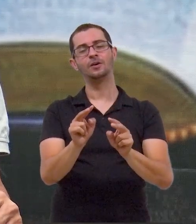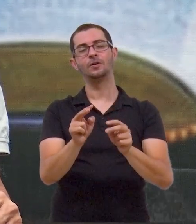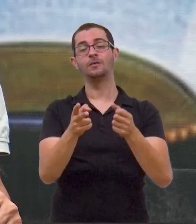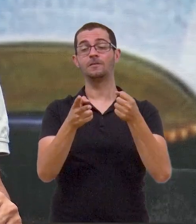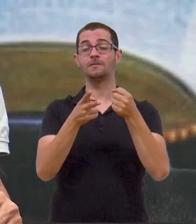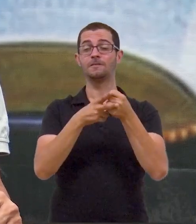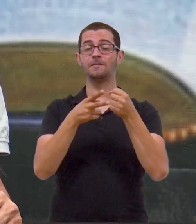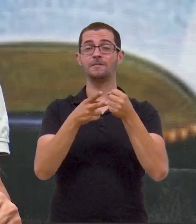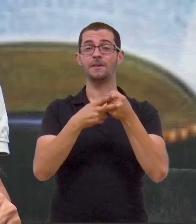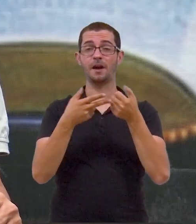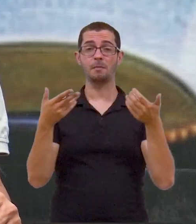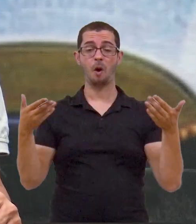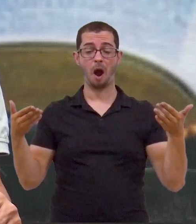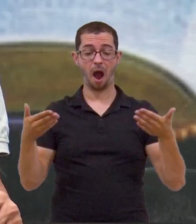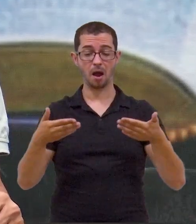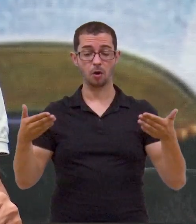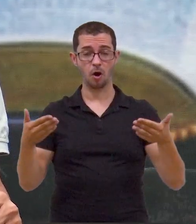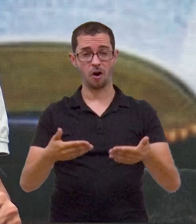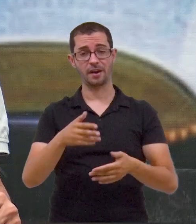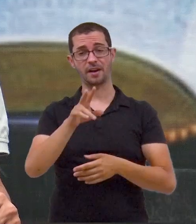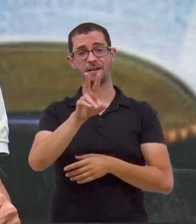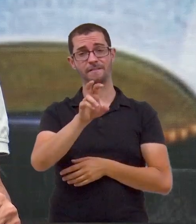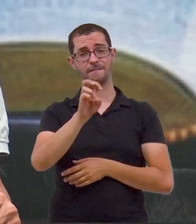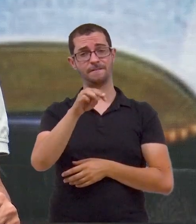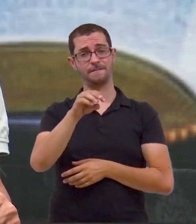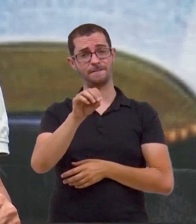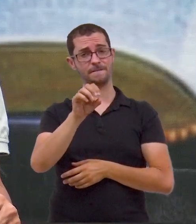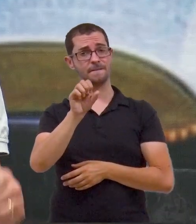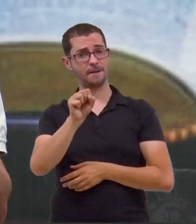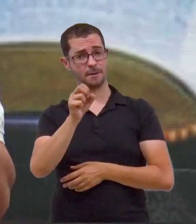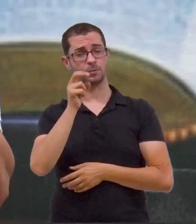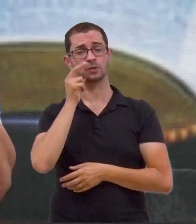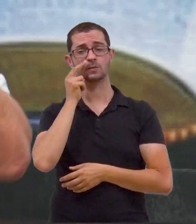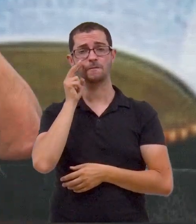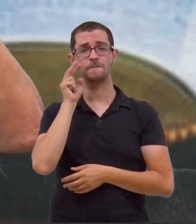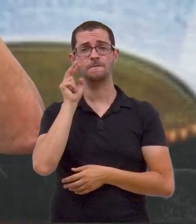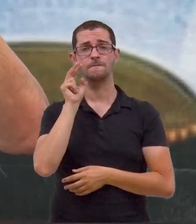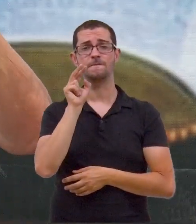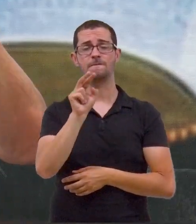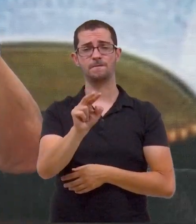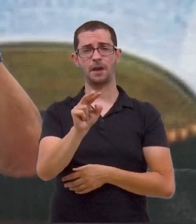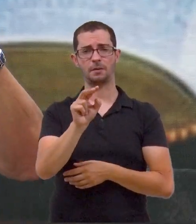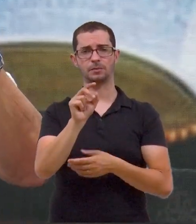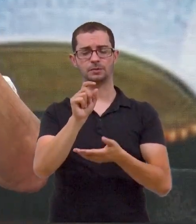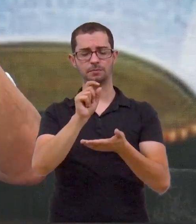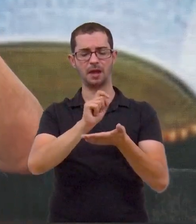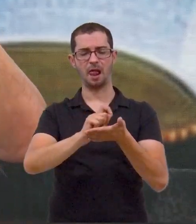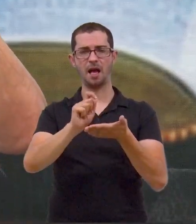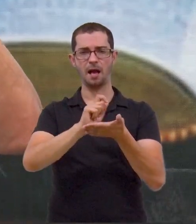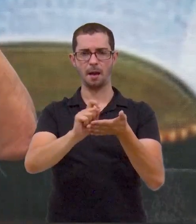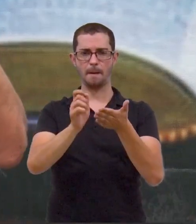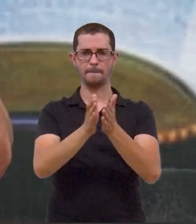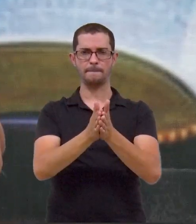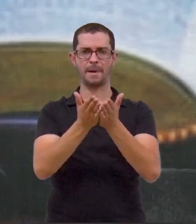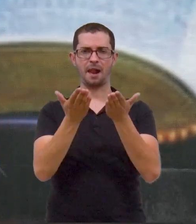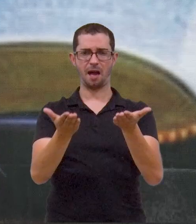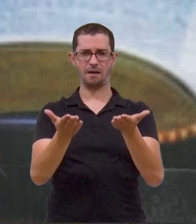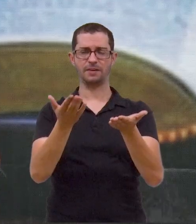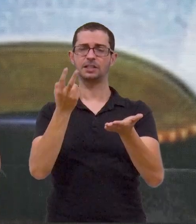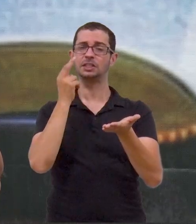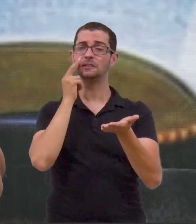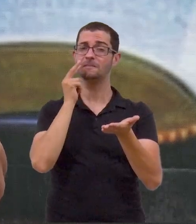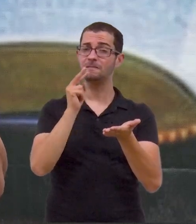no presente. Vemos todavia aquele que por um pouco, vemos pelas escrituras, vemos pela obra